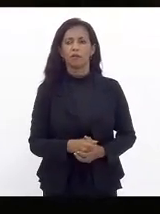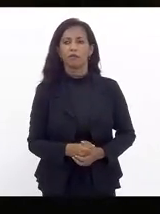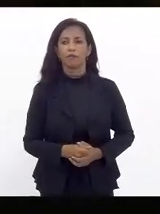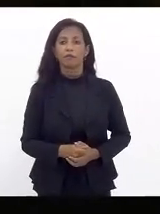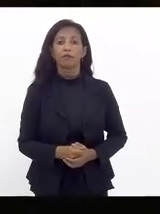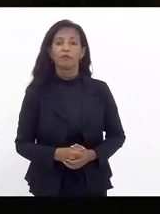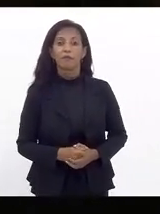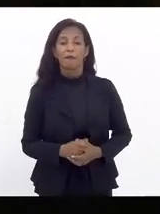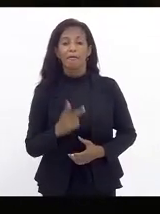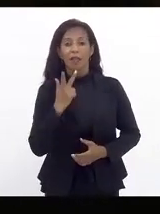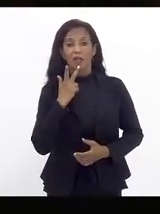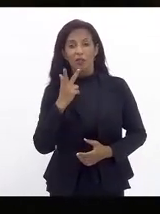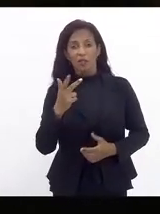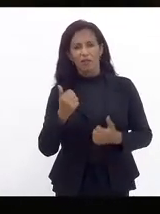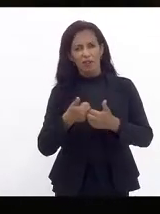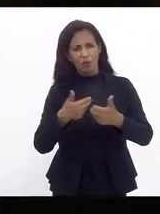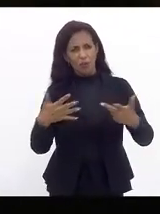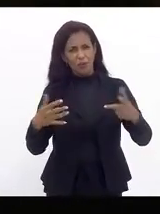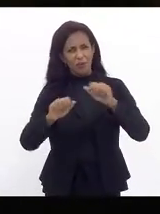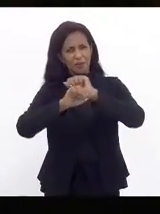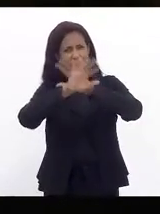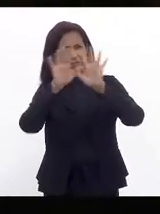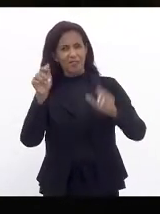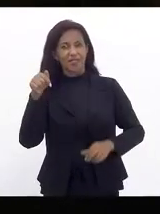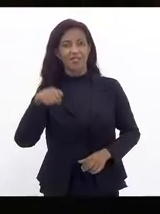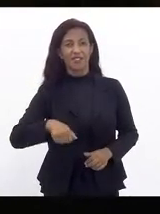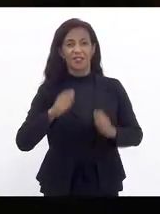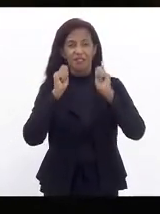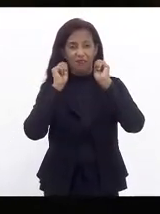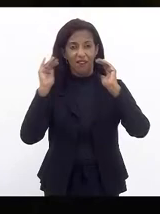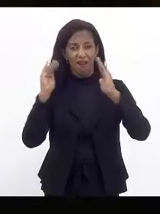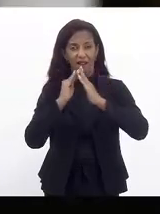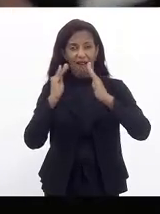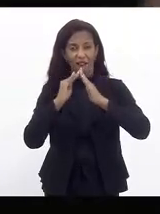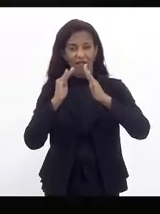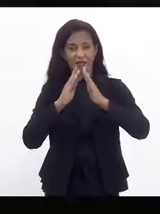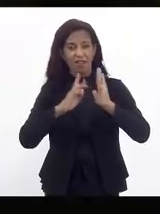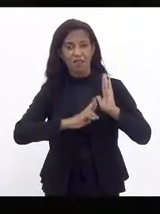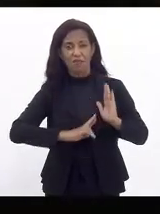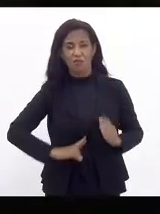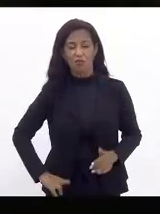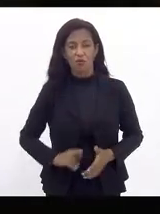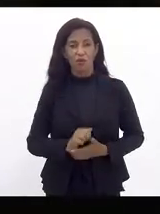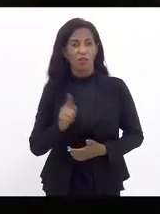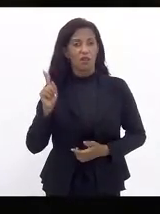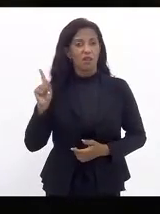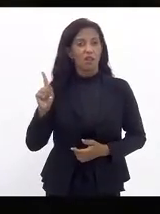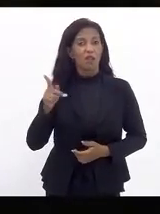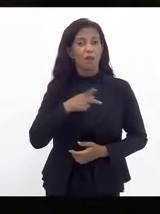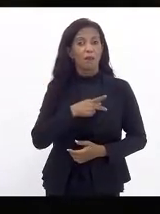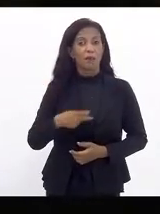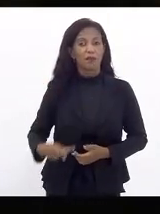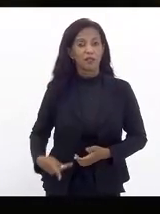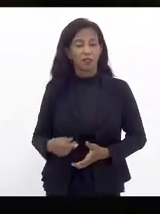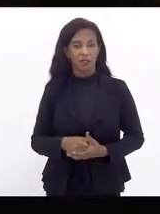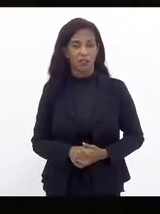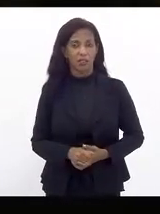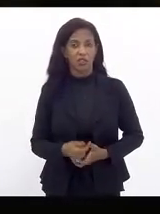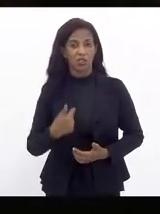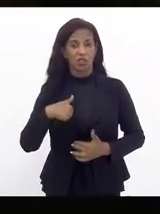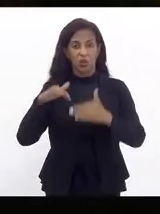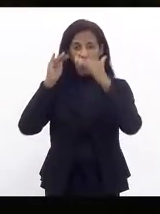Mas eu queria deixar uma coisa clara. Isso aqui é uma casa republicana, ele é o presidente e